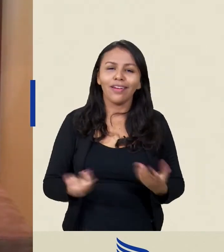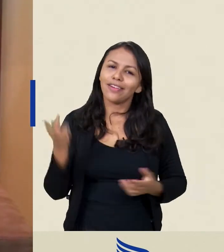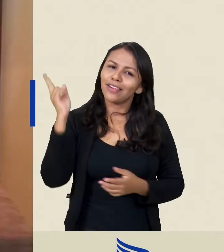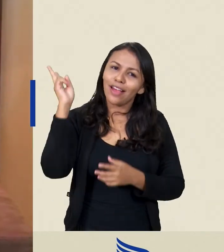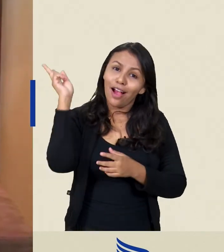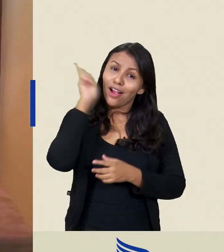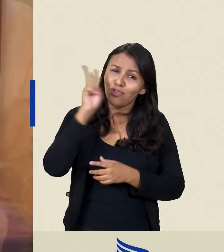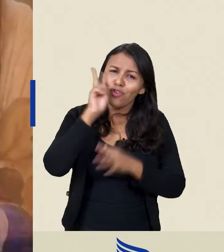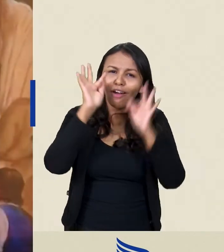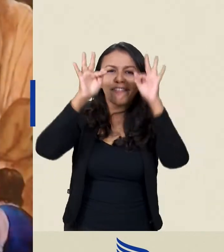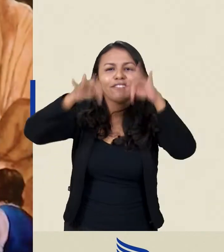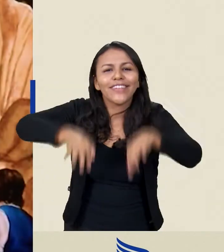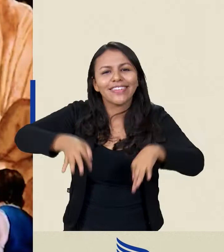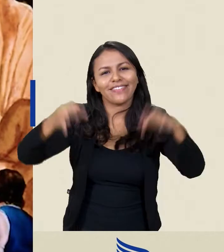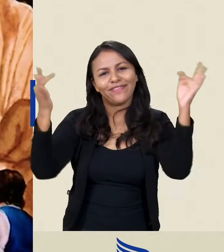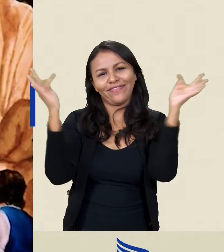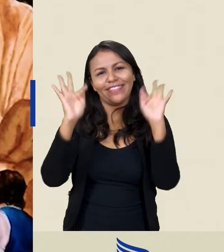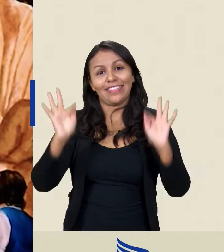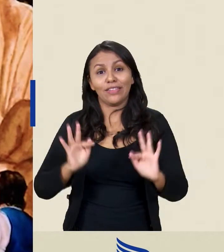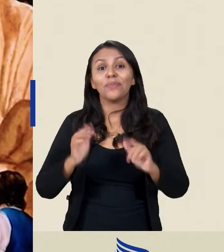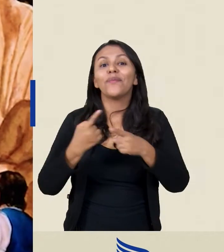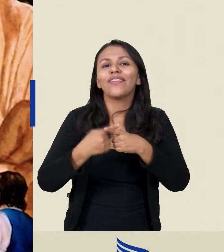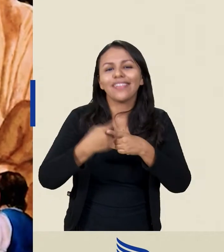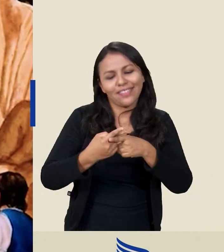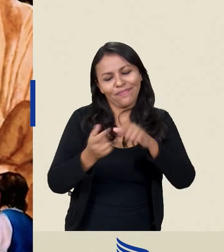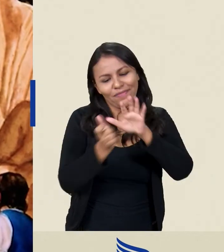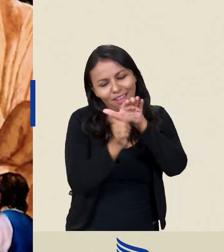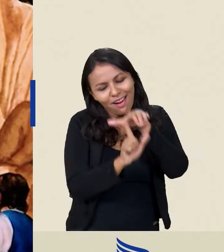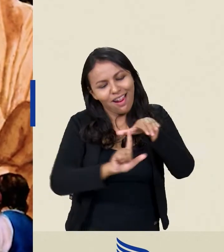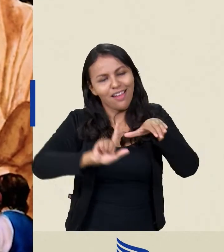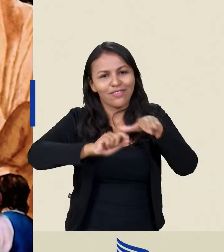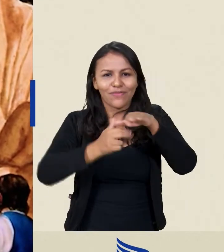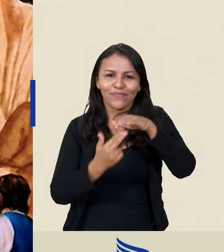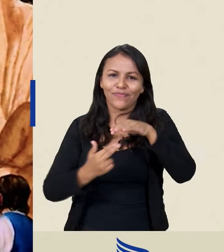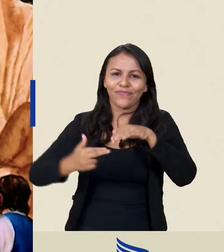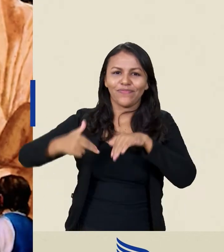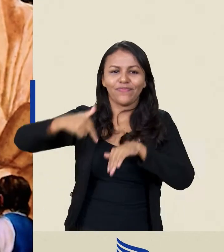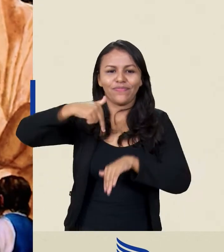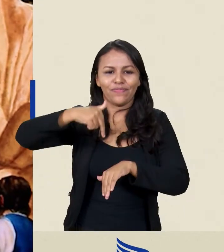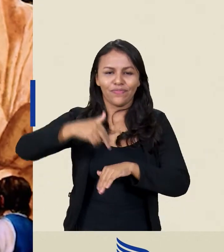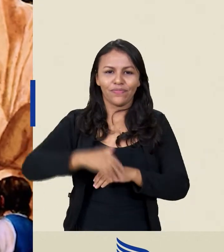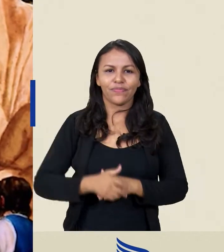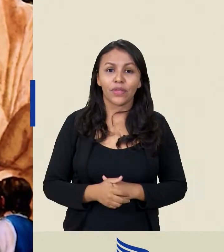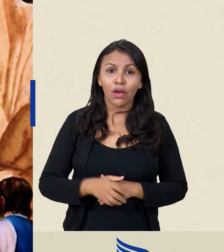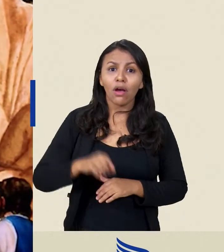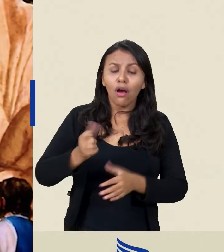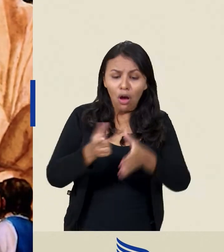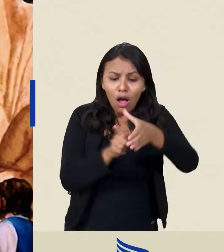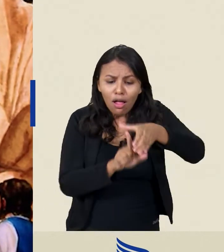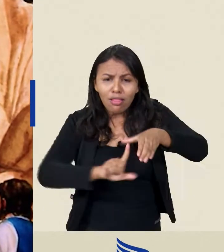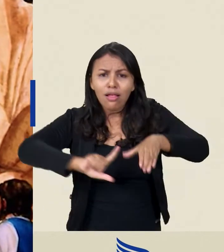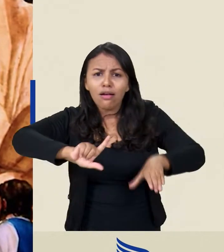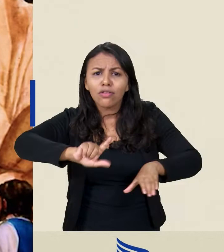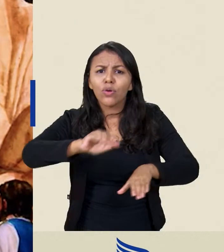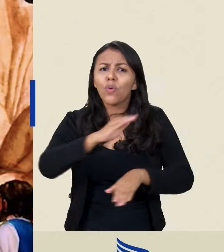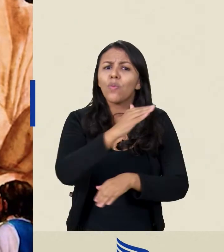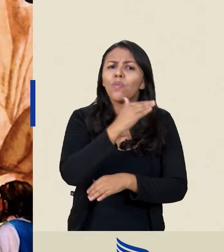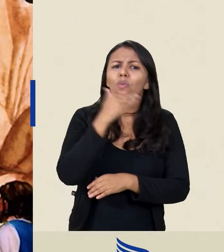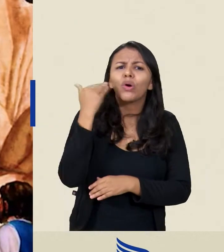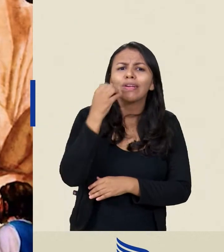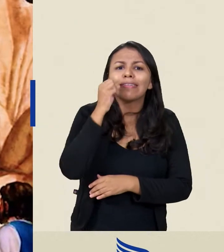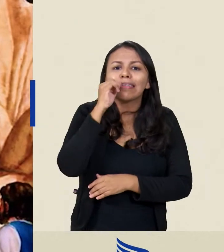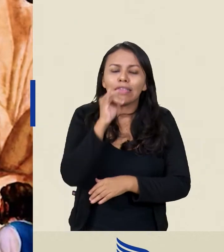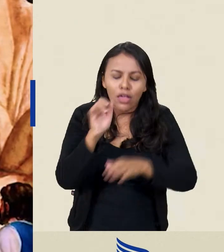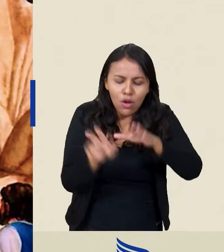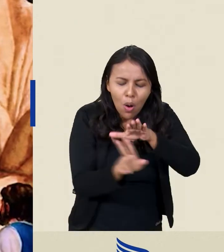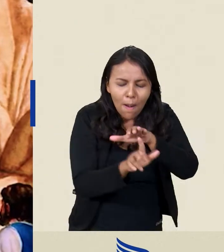feliz. Lázaro ressuscitou. Note, se Lázaro, ao morrer, tivesse